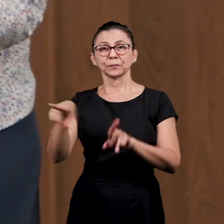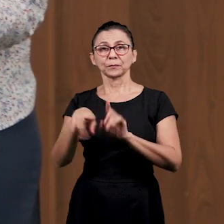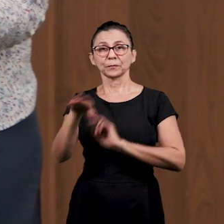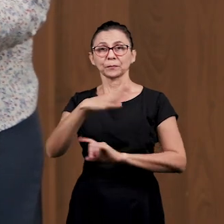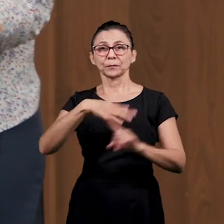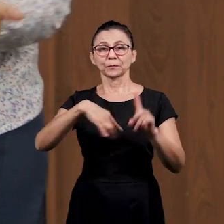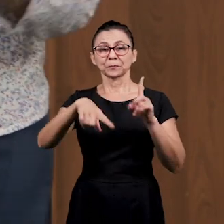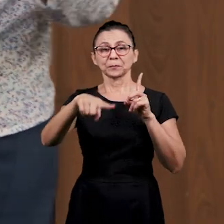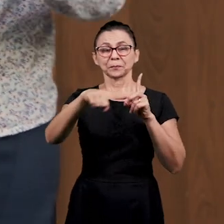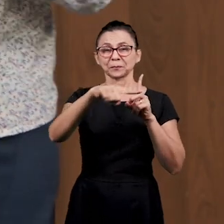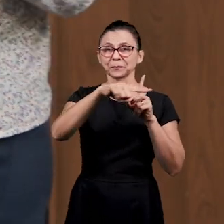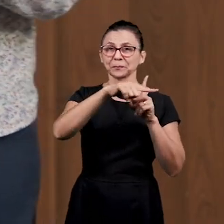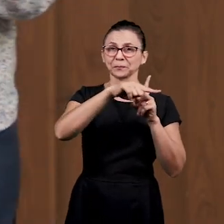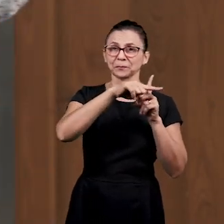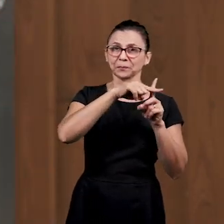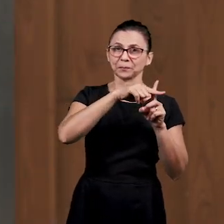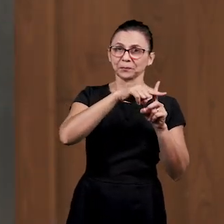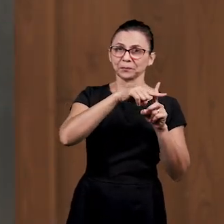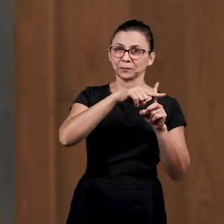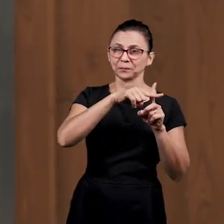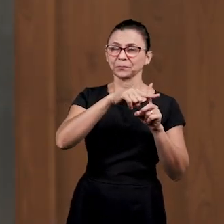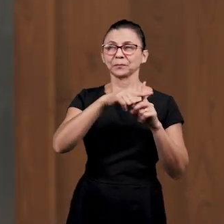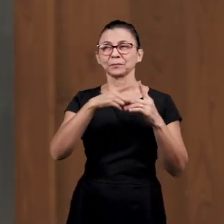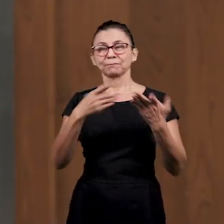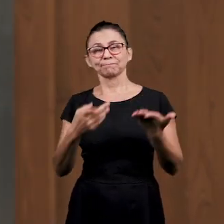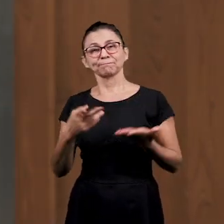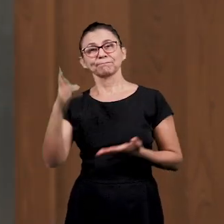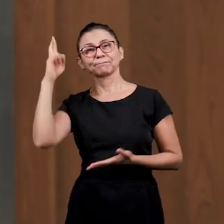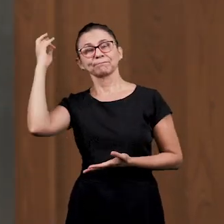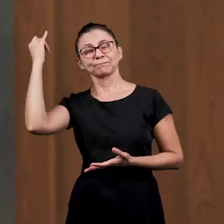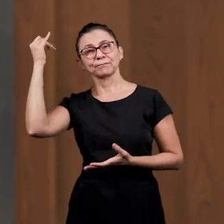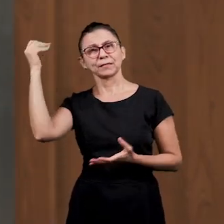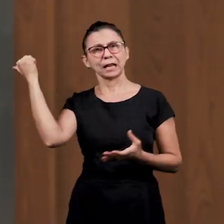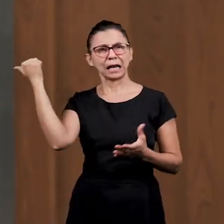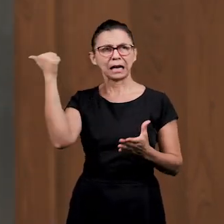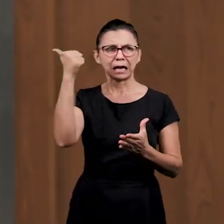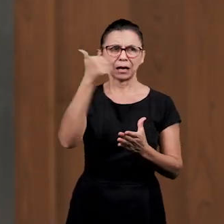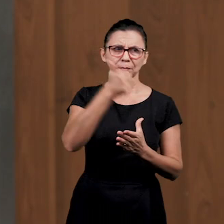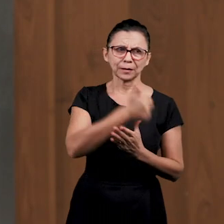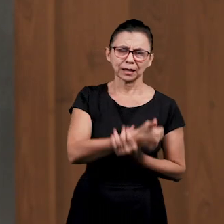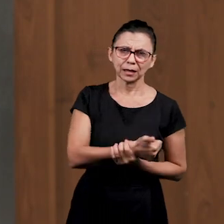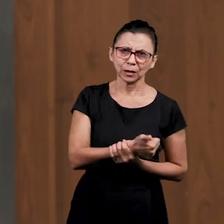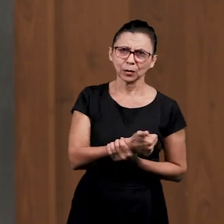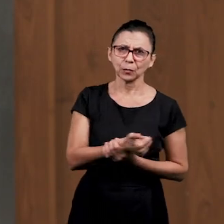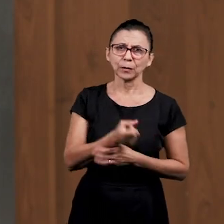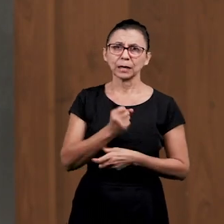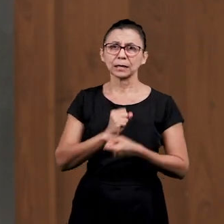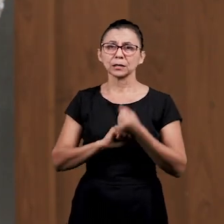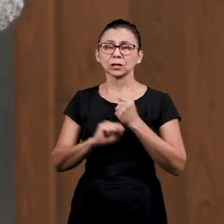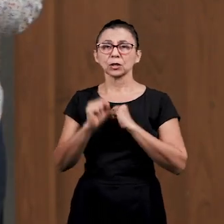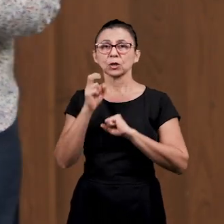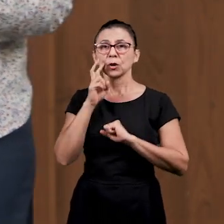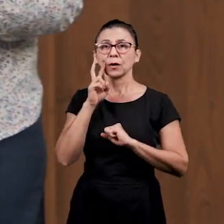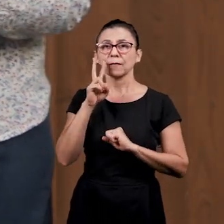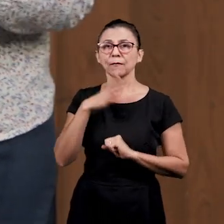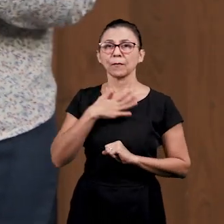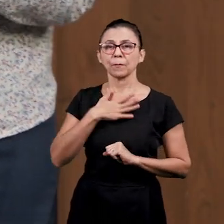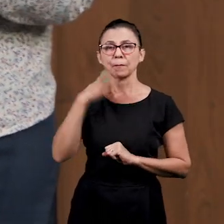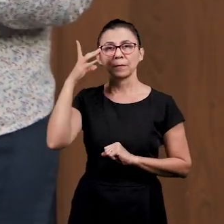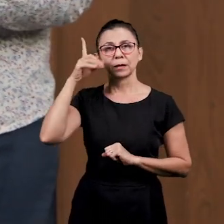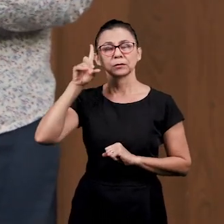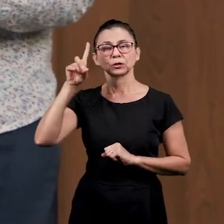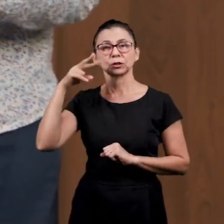tira o pecado do mundo. Por isso, Jesus disse: "Abraão exultou por ver o meu dia, e viu